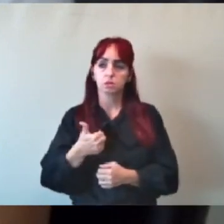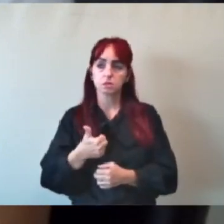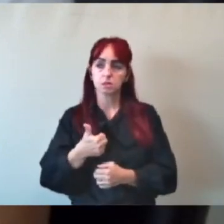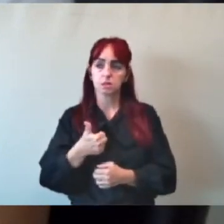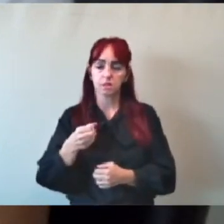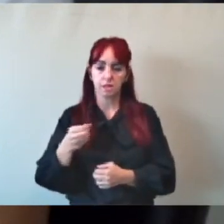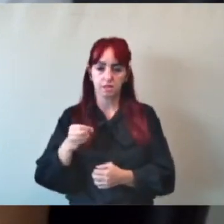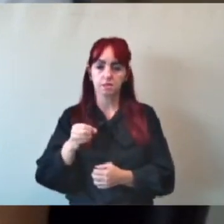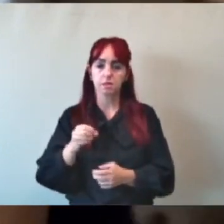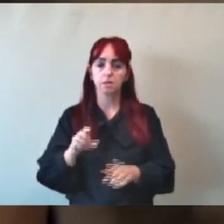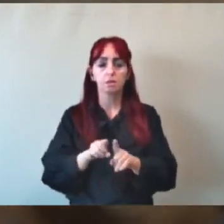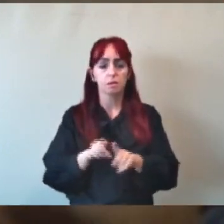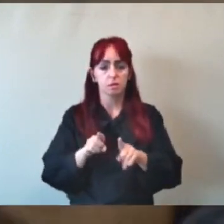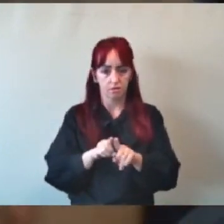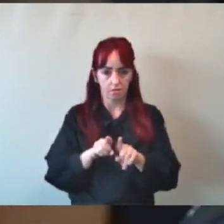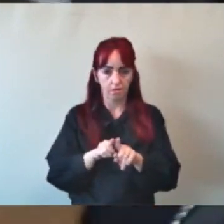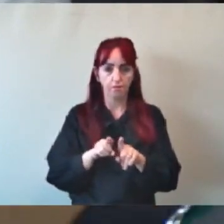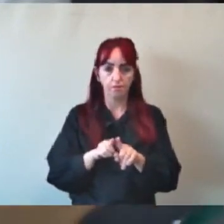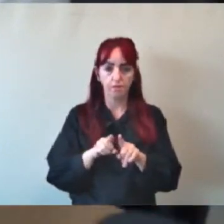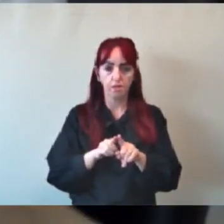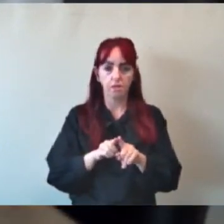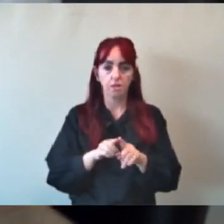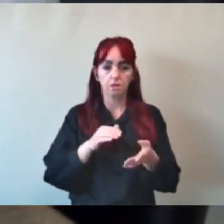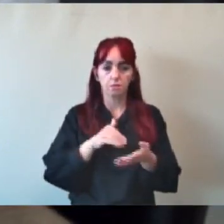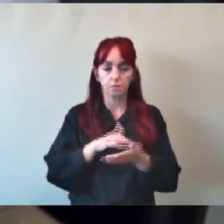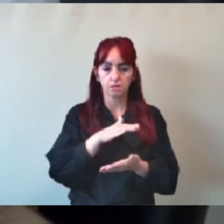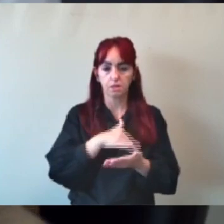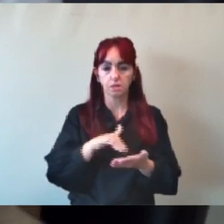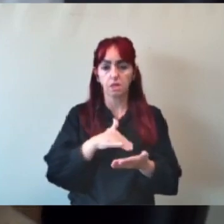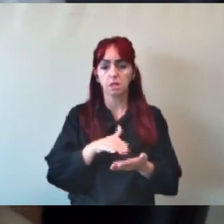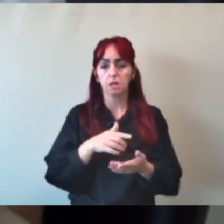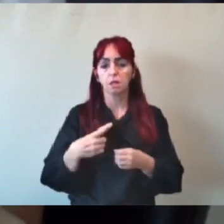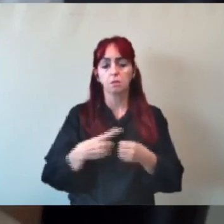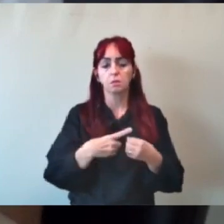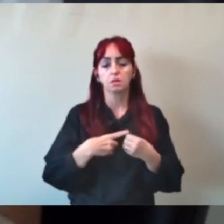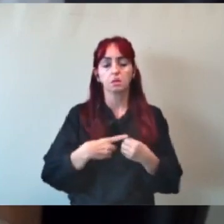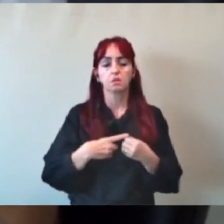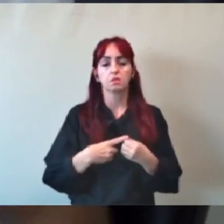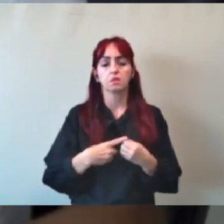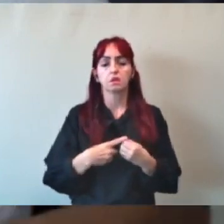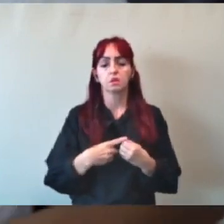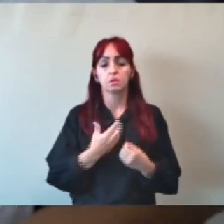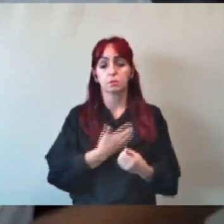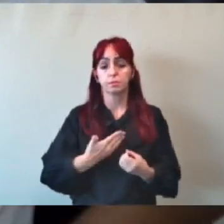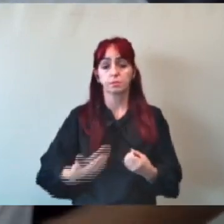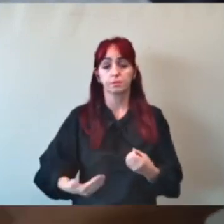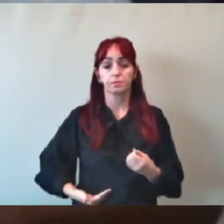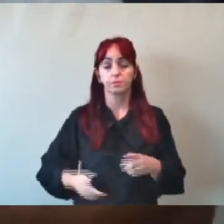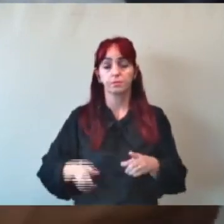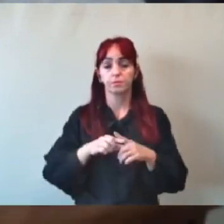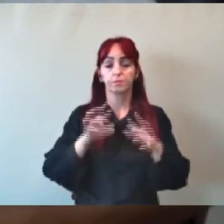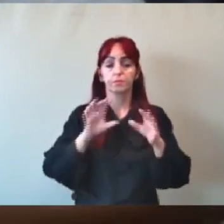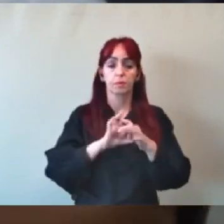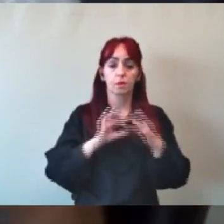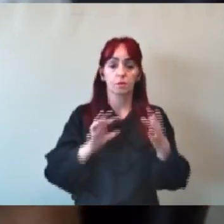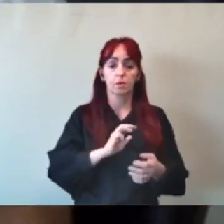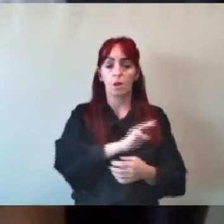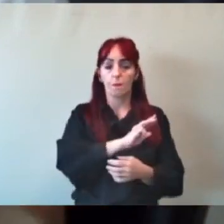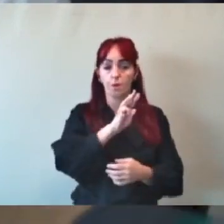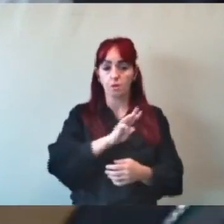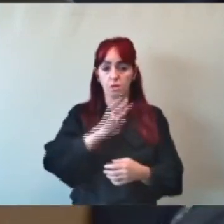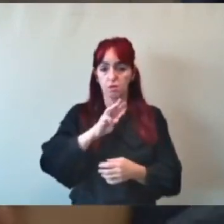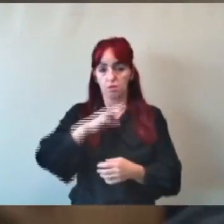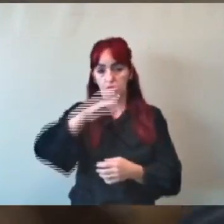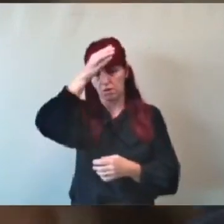também enviado pelo secretário municipal adjunto de governo, disponível no portal da Câmara